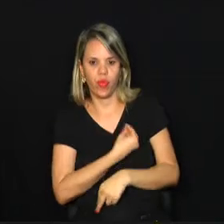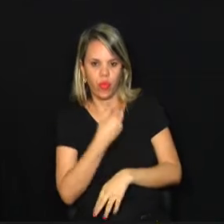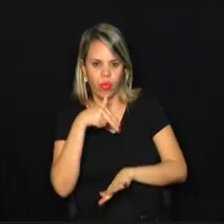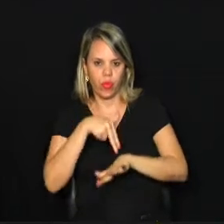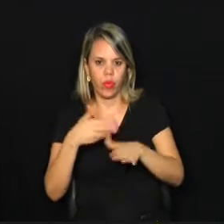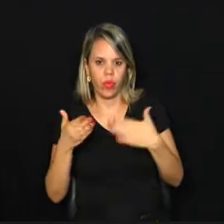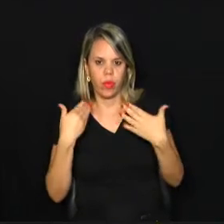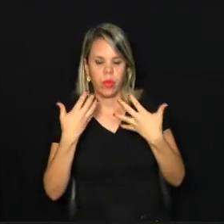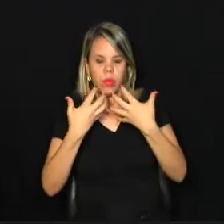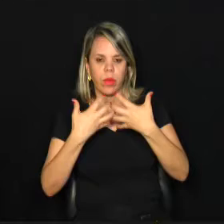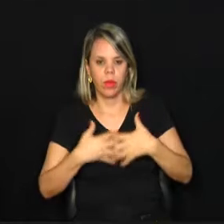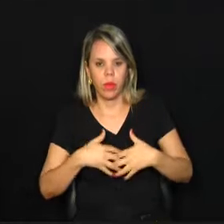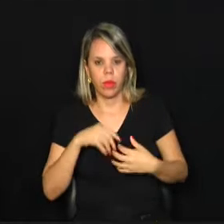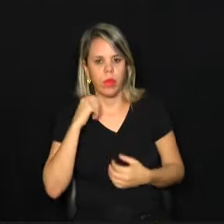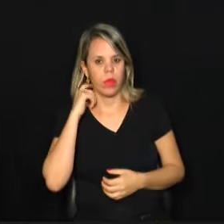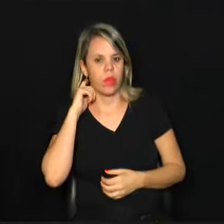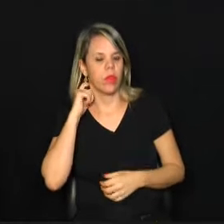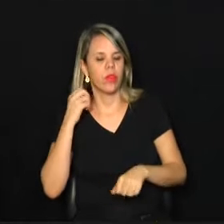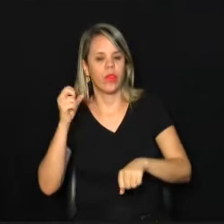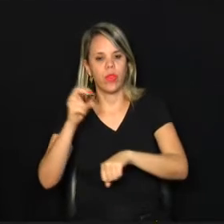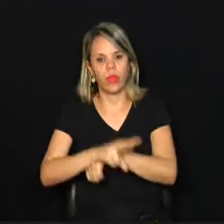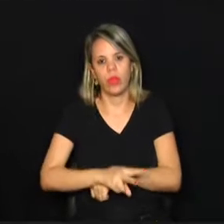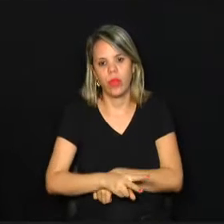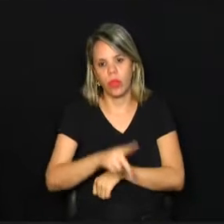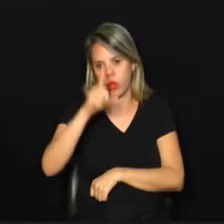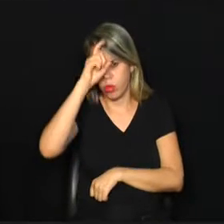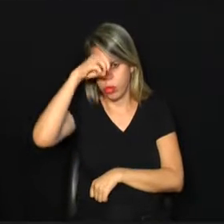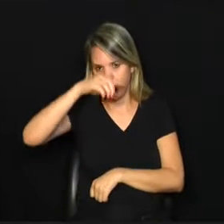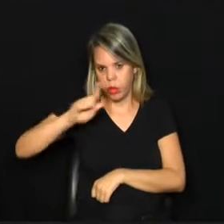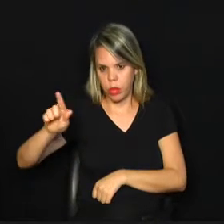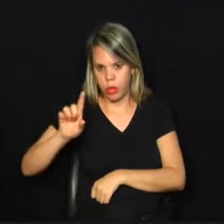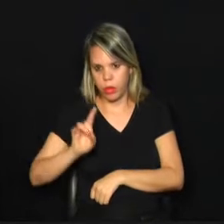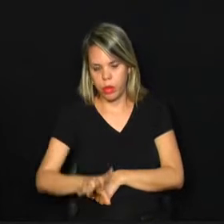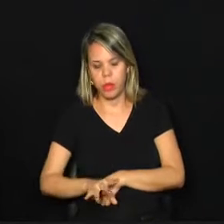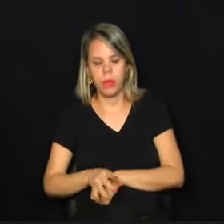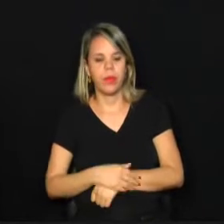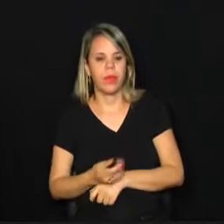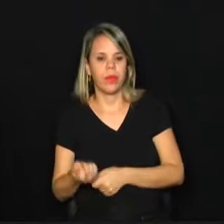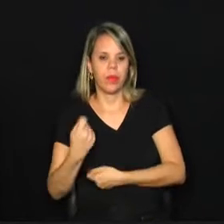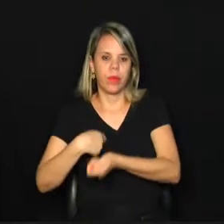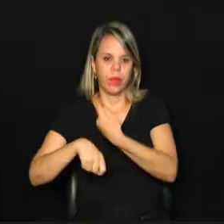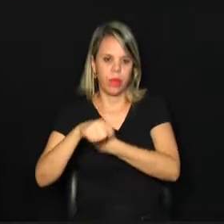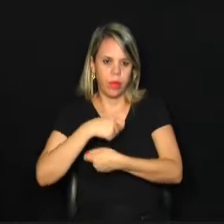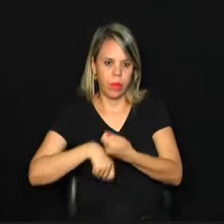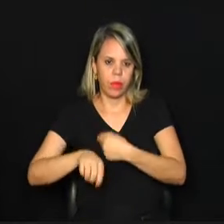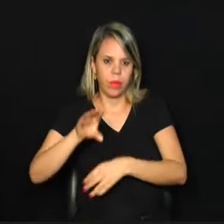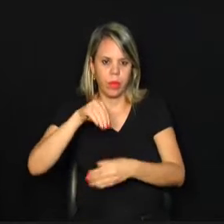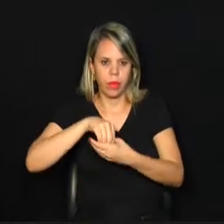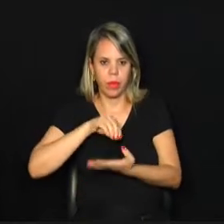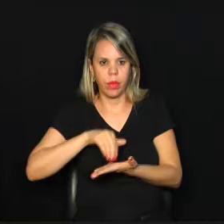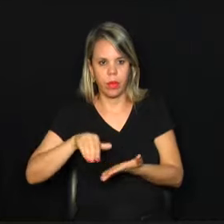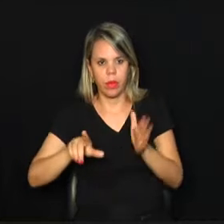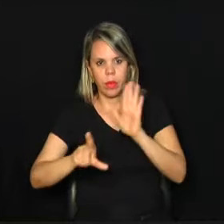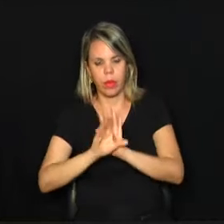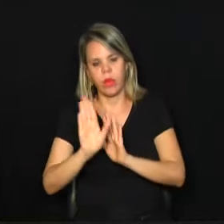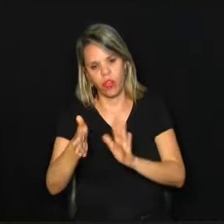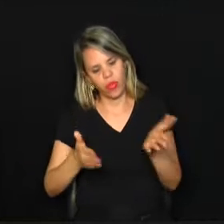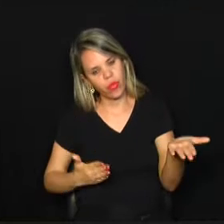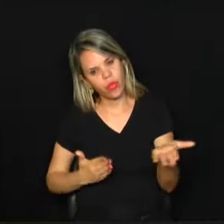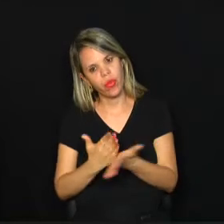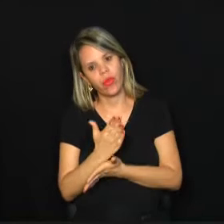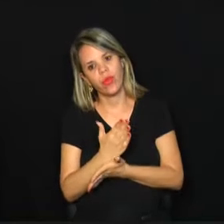discutindo apenas os cargos da rede Mário Gatti e os cargos da administração direta. A lei já foi